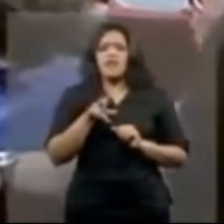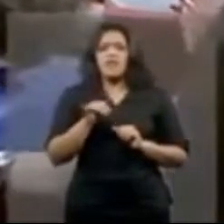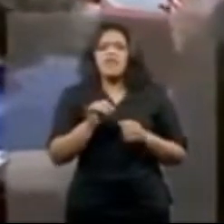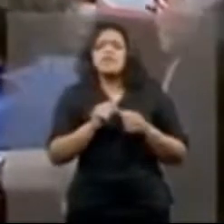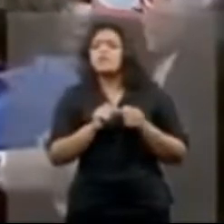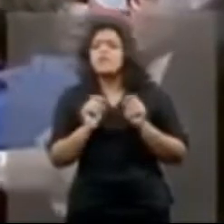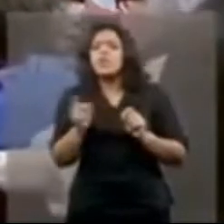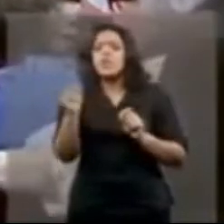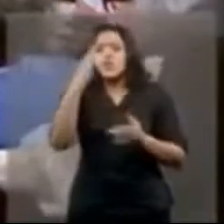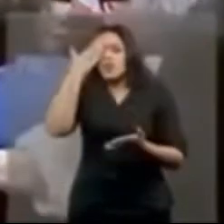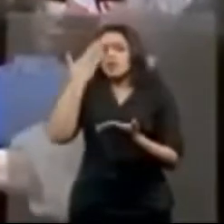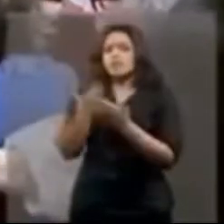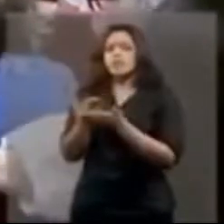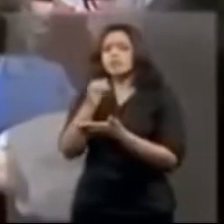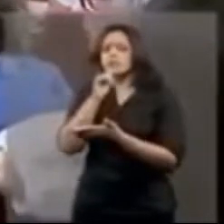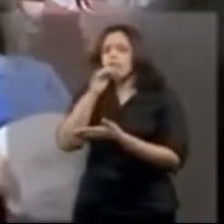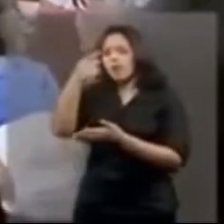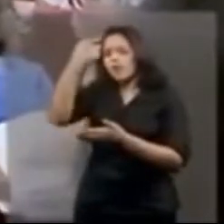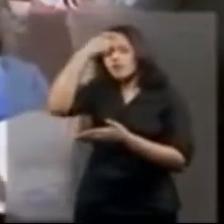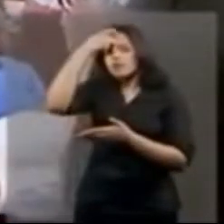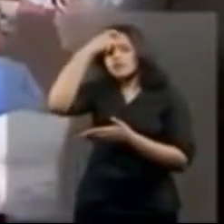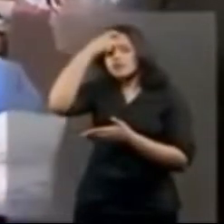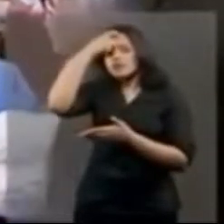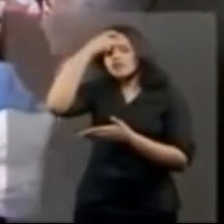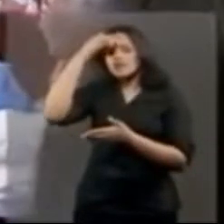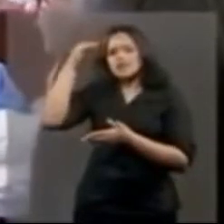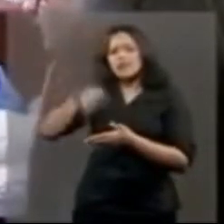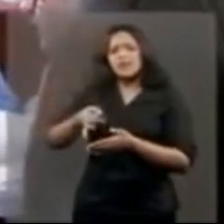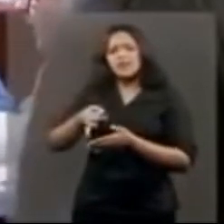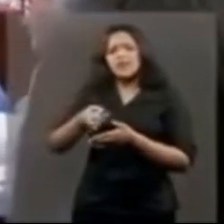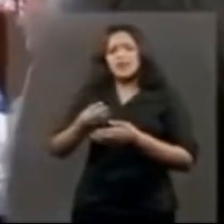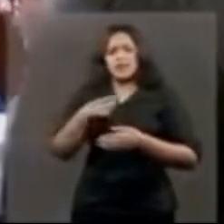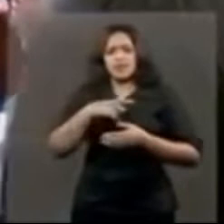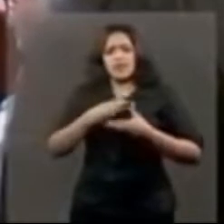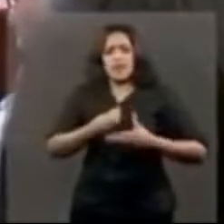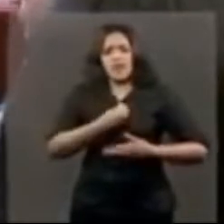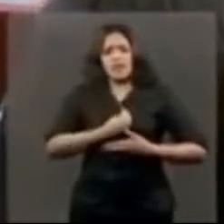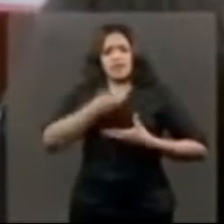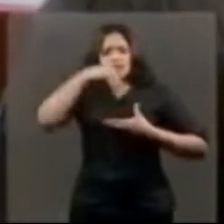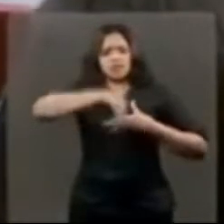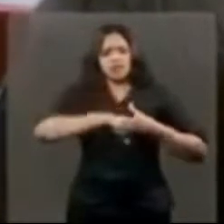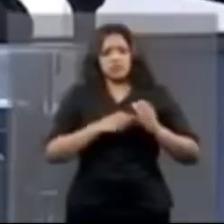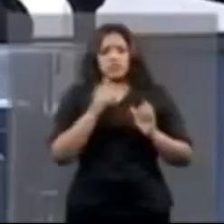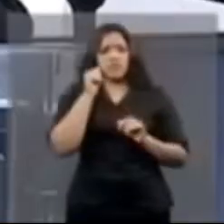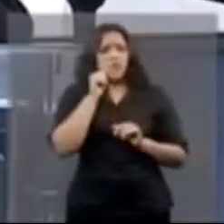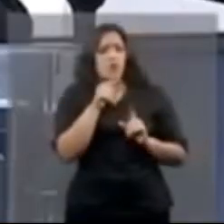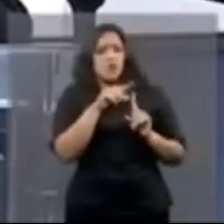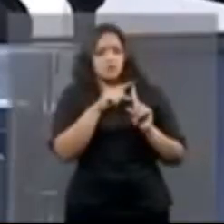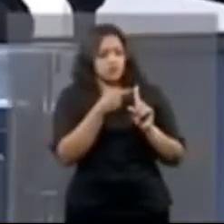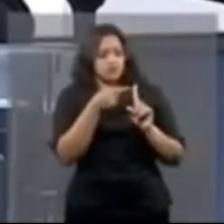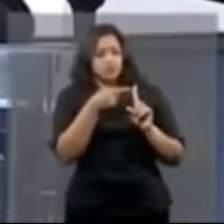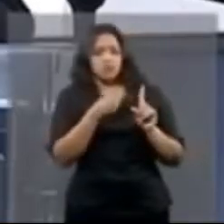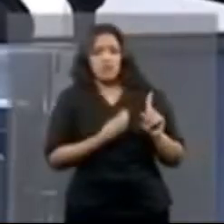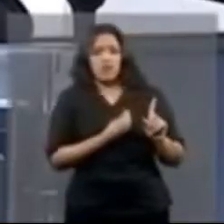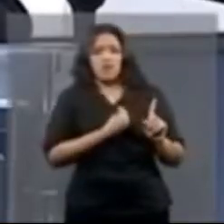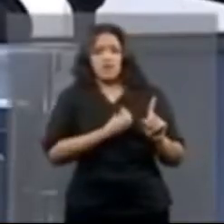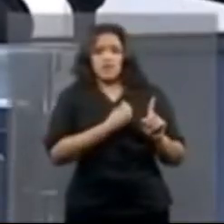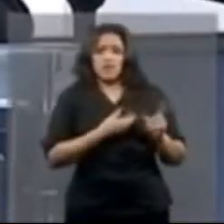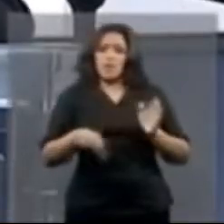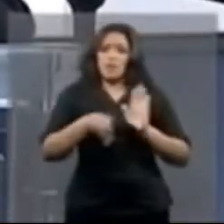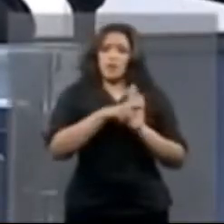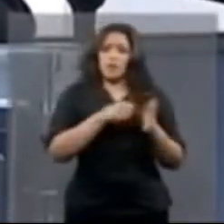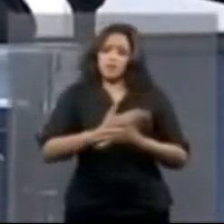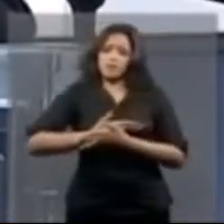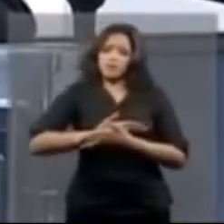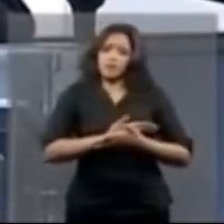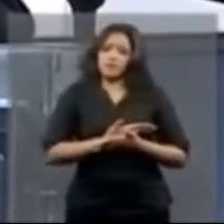consciência reta que tutela a vida mais frágil e inocente, que é a vida do bebê. O problema é